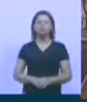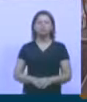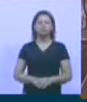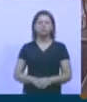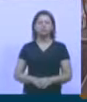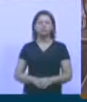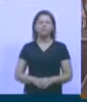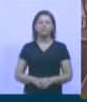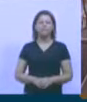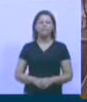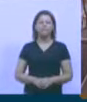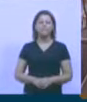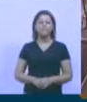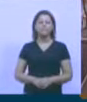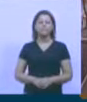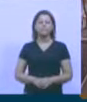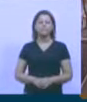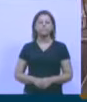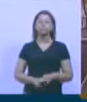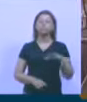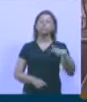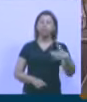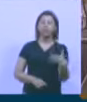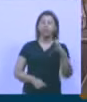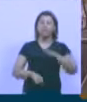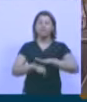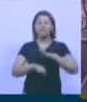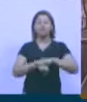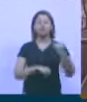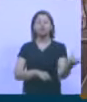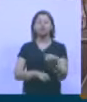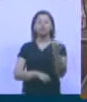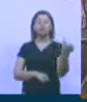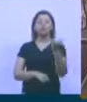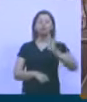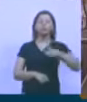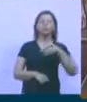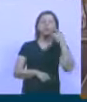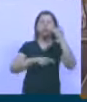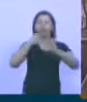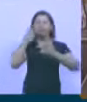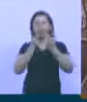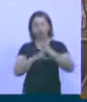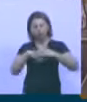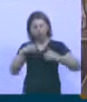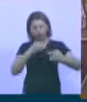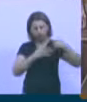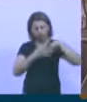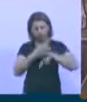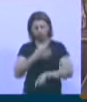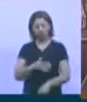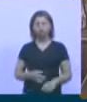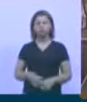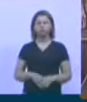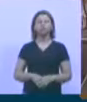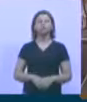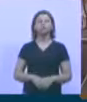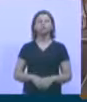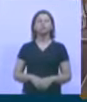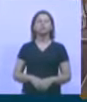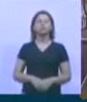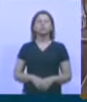important thing in inner healing. Isso é o mais importante quando falamos de cura interior. But